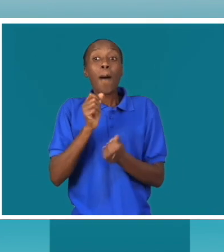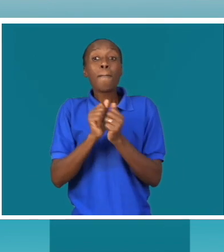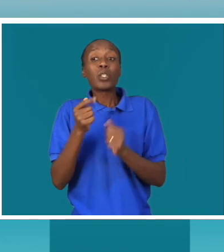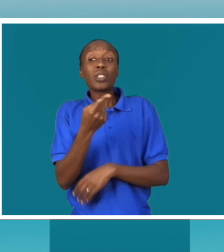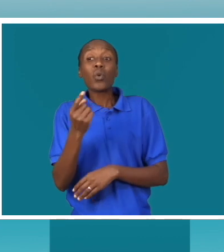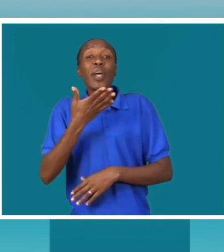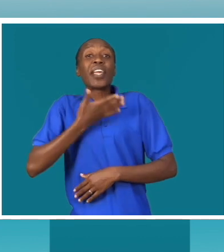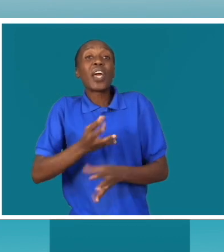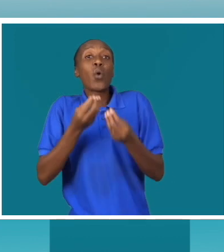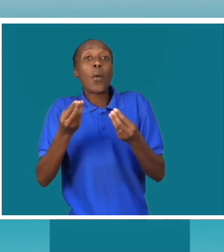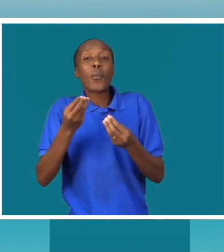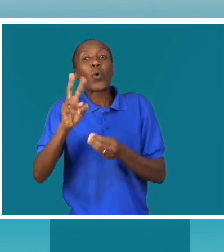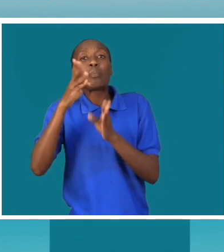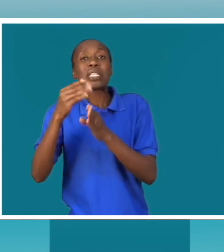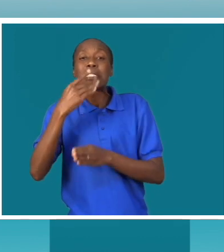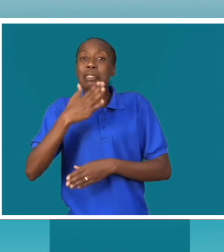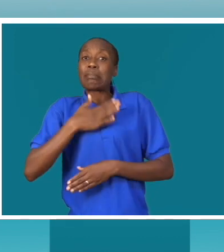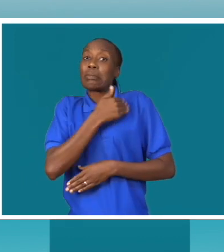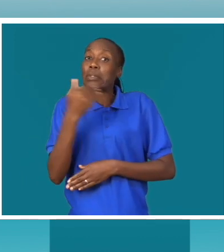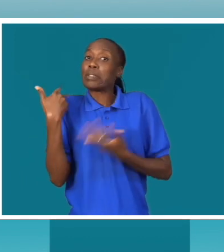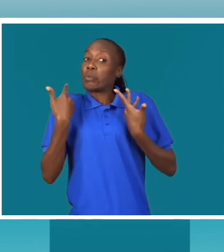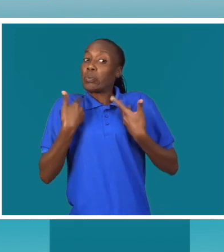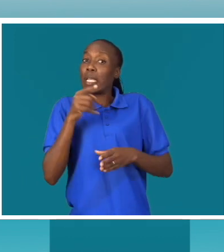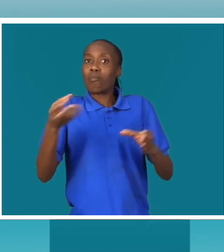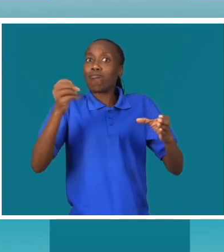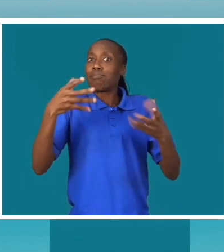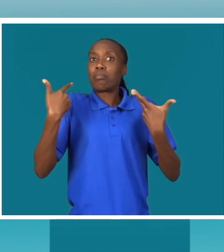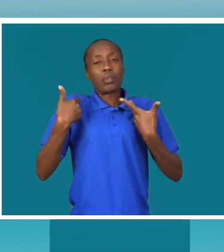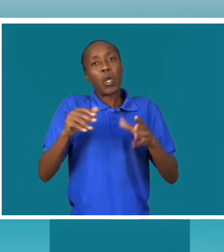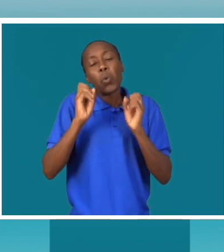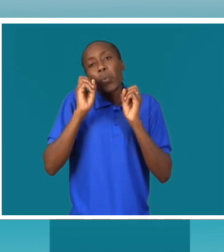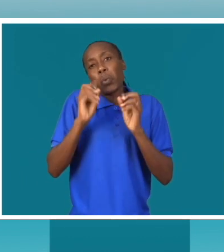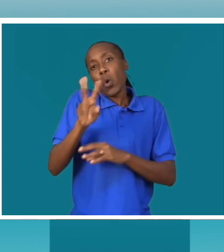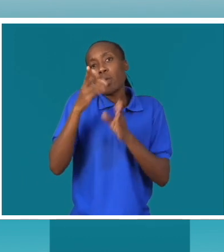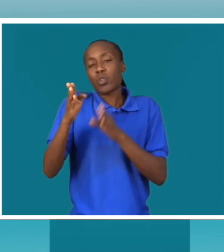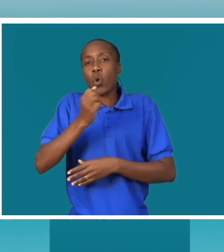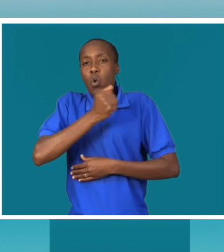cidade, vêm-nos a vender, gostam e compram.